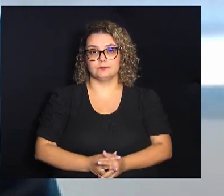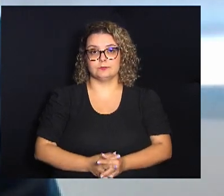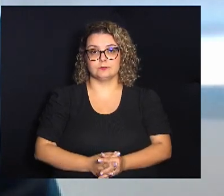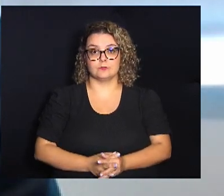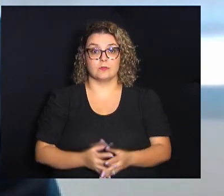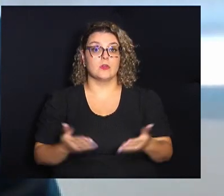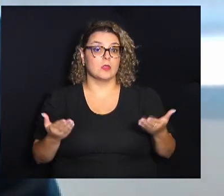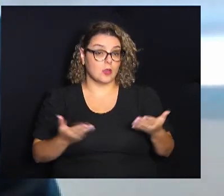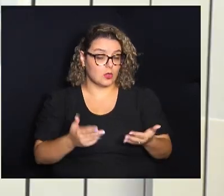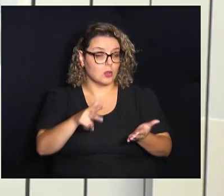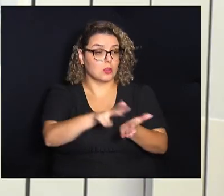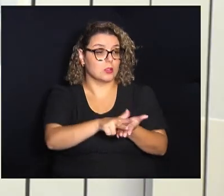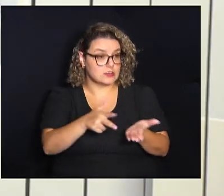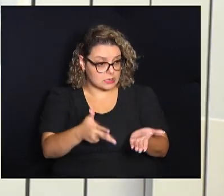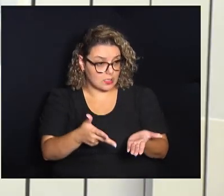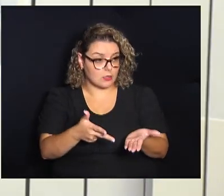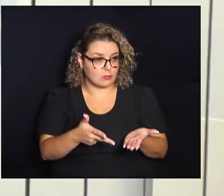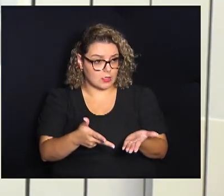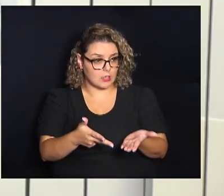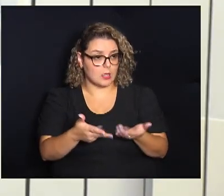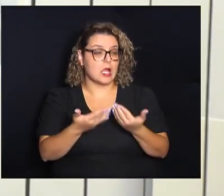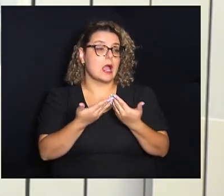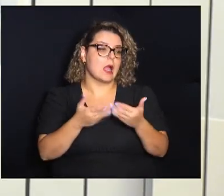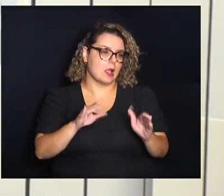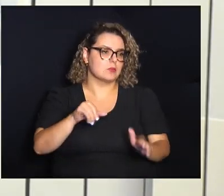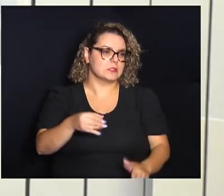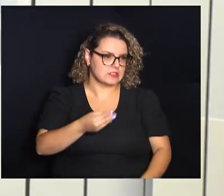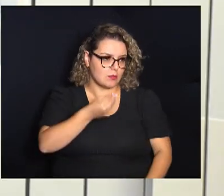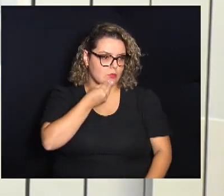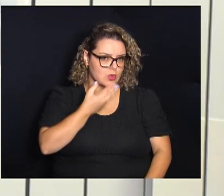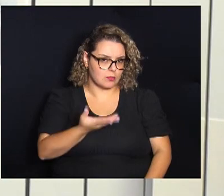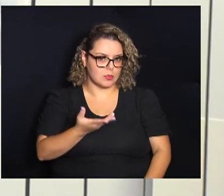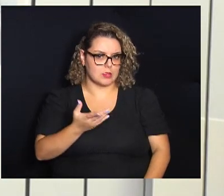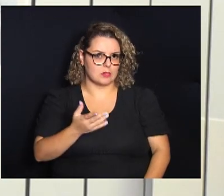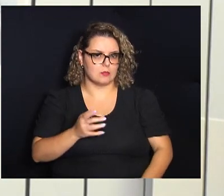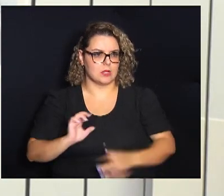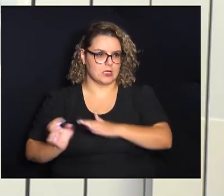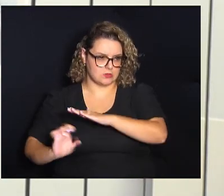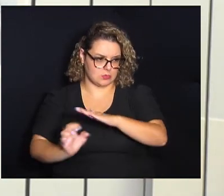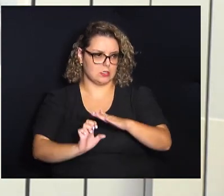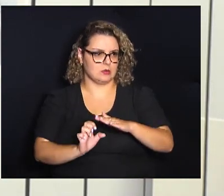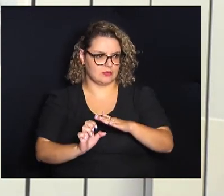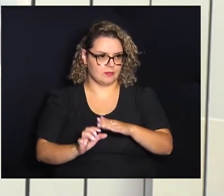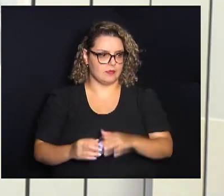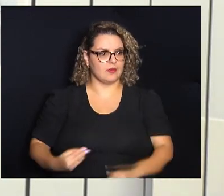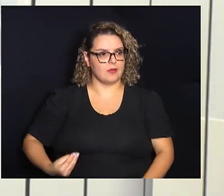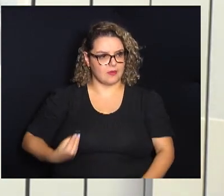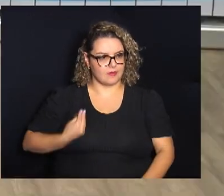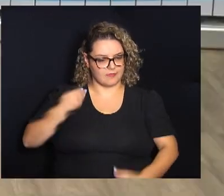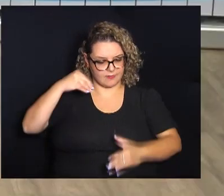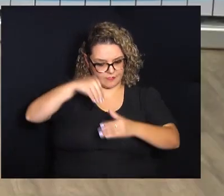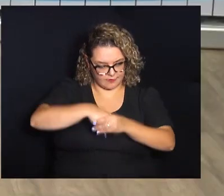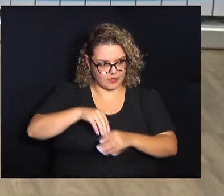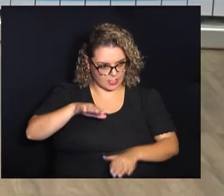essa regulamentação, abre essa oportunidade para as empresas sediarem aqui no Brasil?